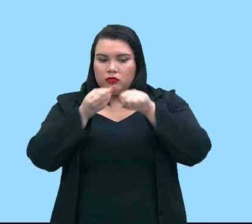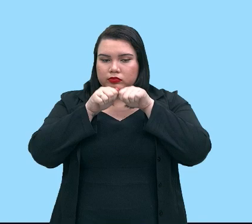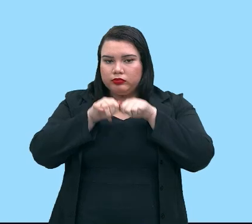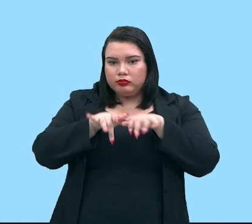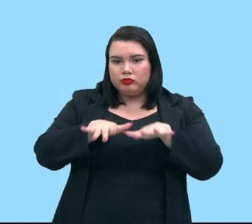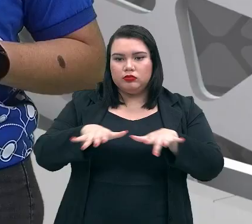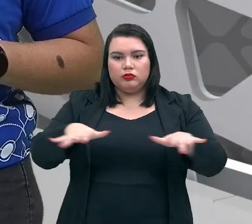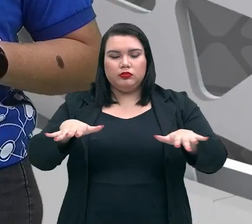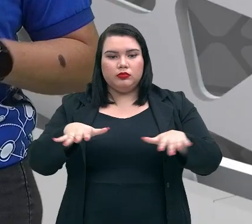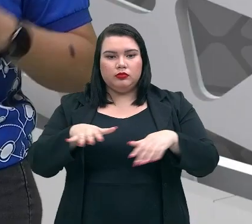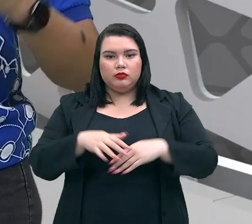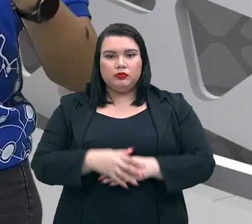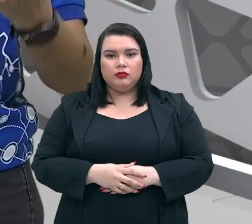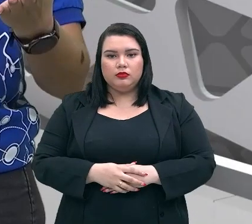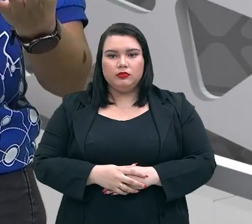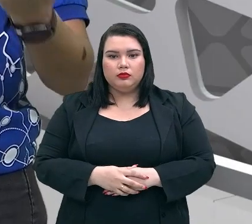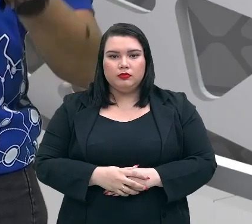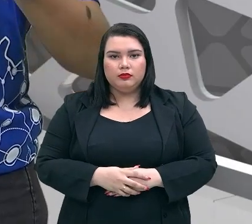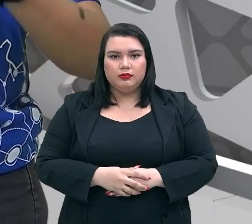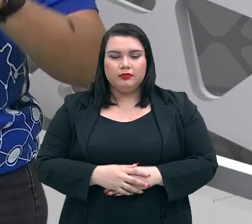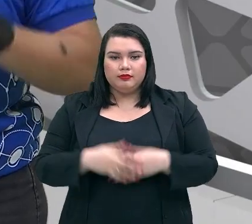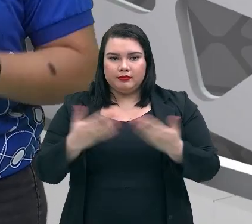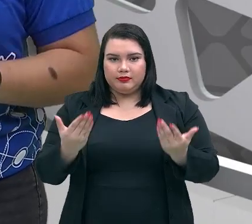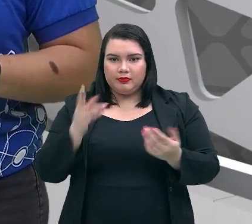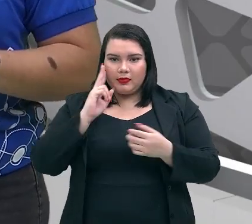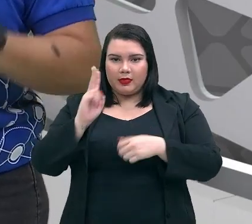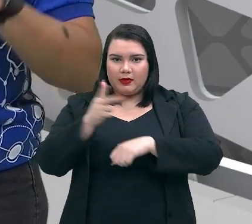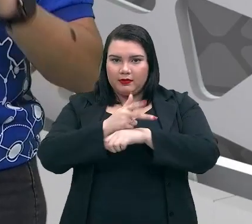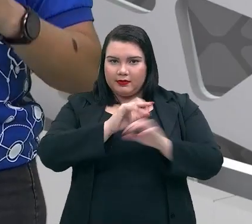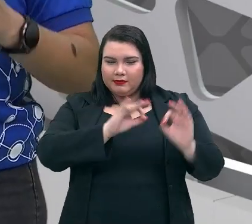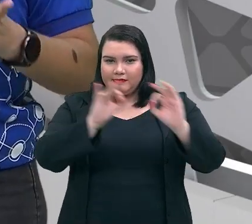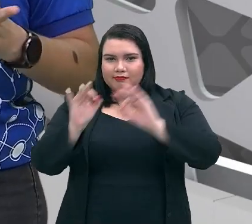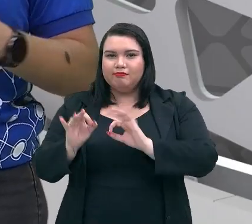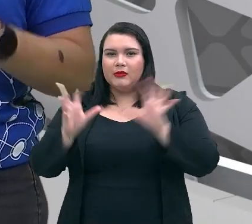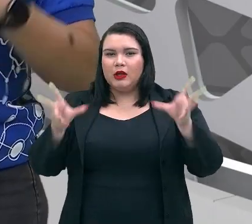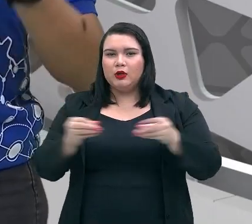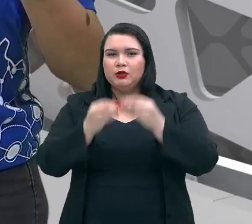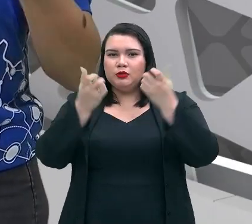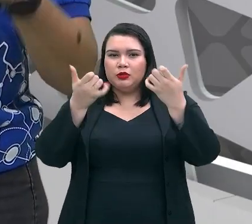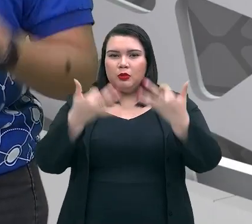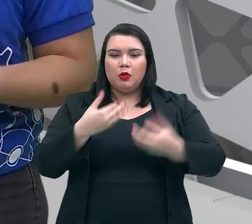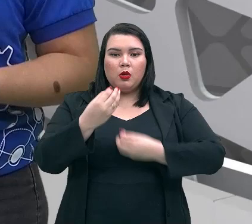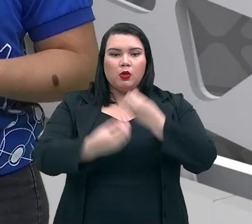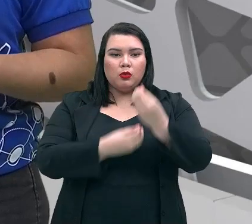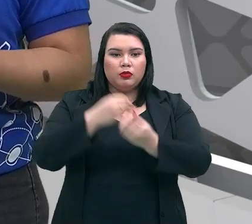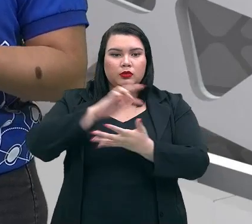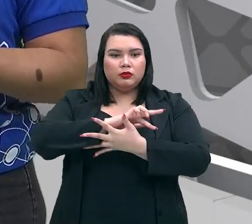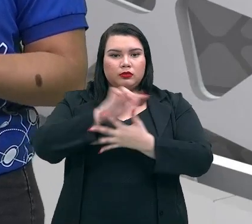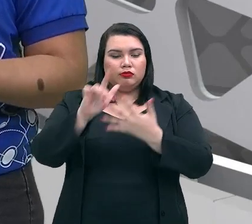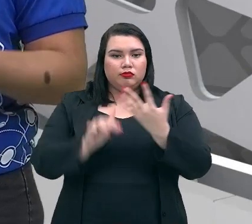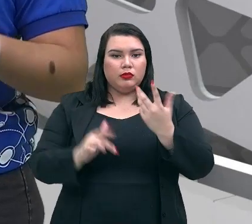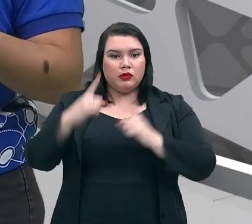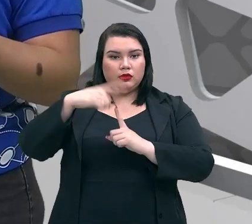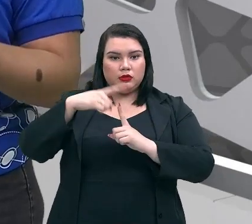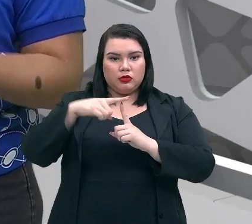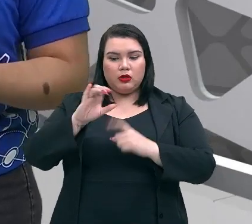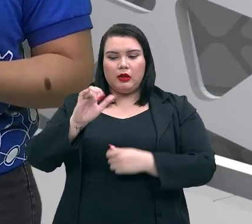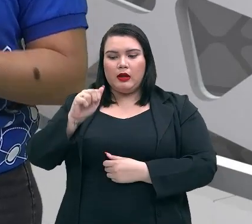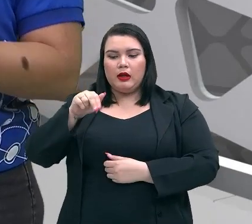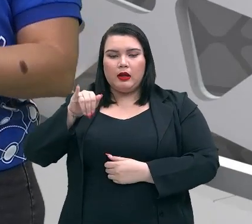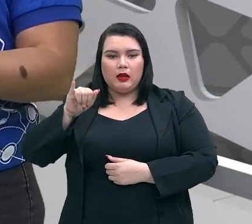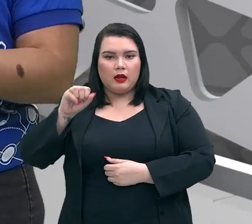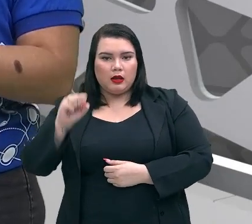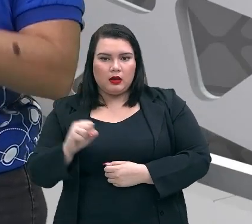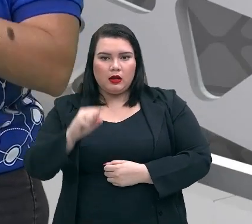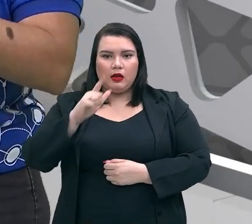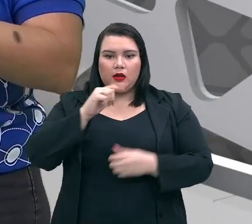ramificam. Então, olha aí, gente, o Curumim veio para a gente explicar também os diferentes tipos de canais que nós